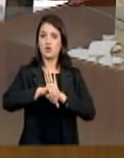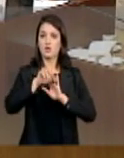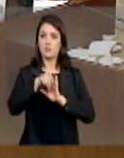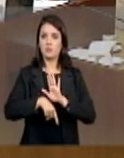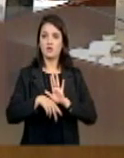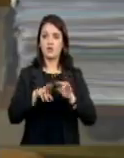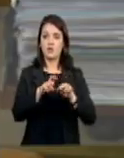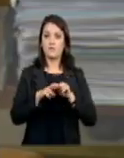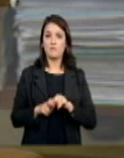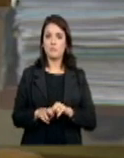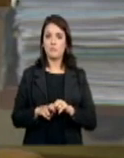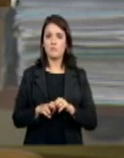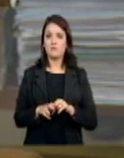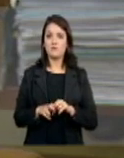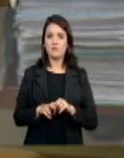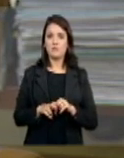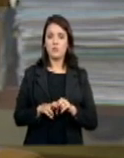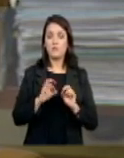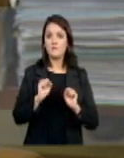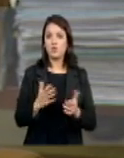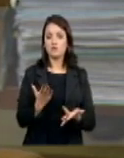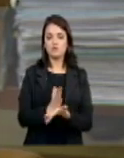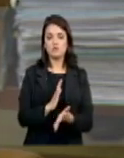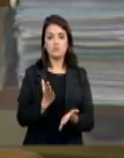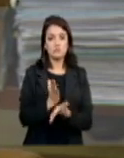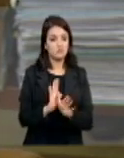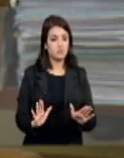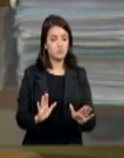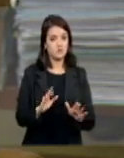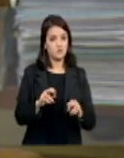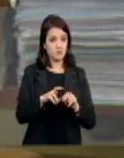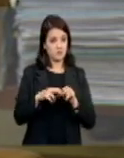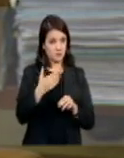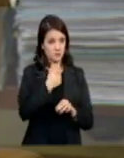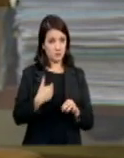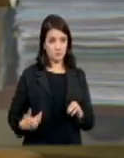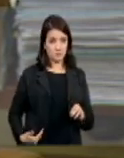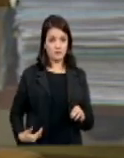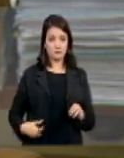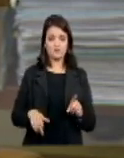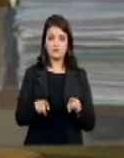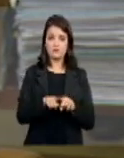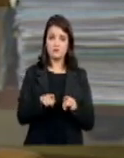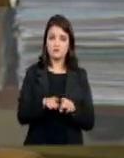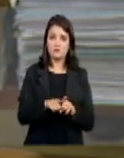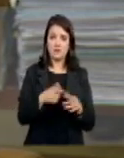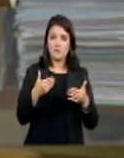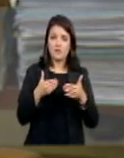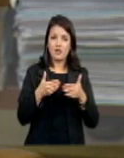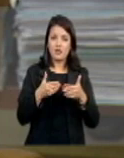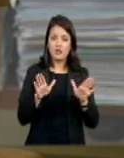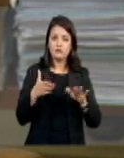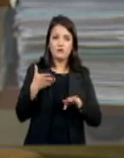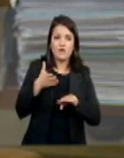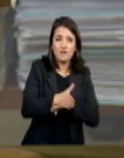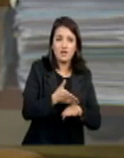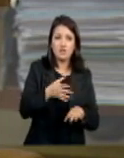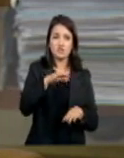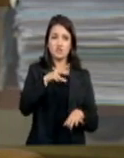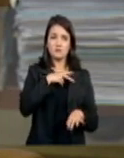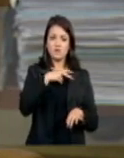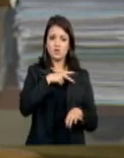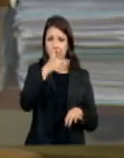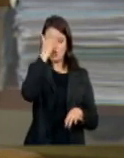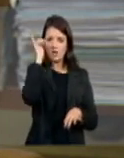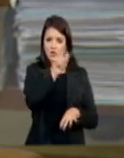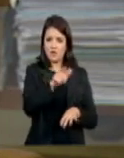legitimador da ruptura por parte do estado da esfera de intimidade a todos garantindo pelo menos o da república tal